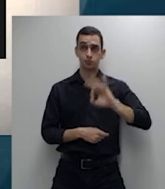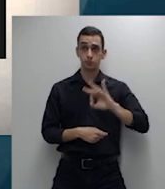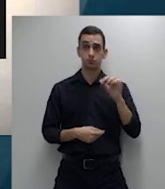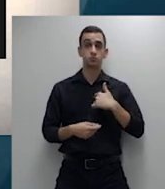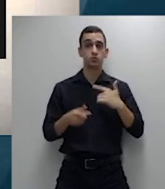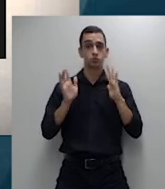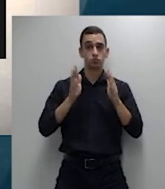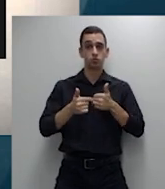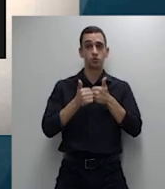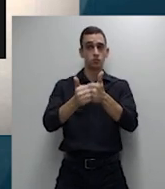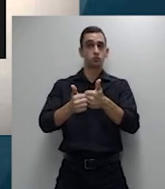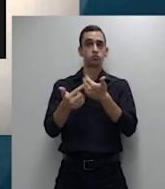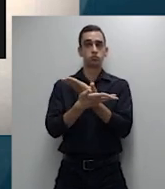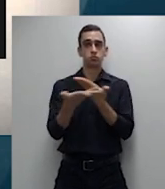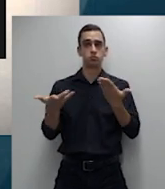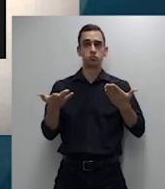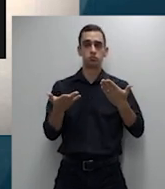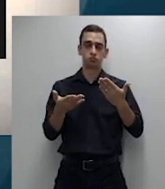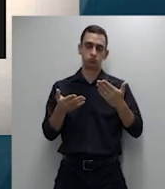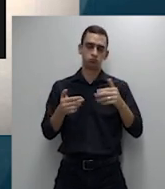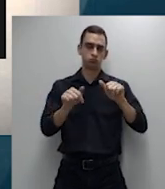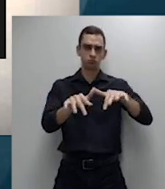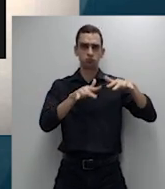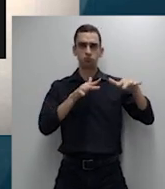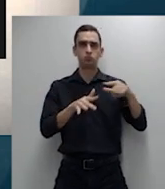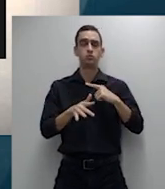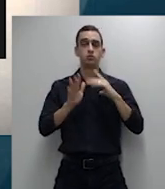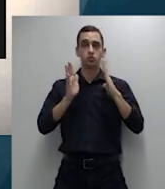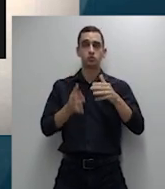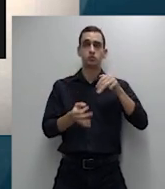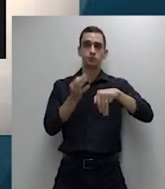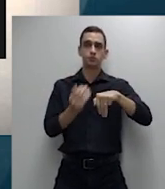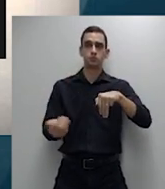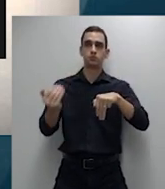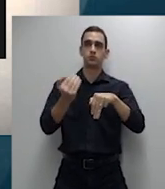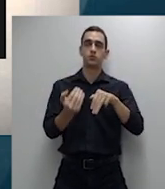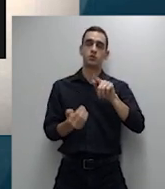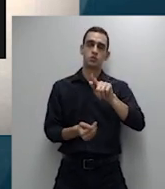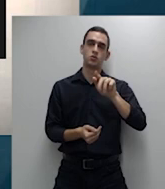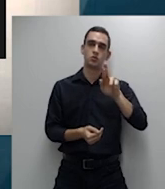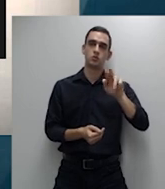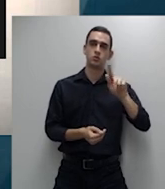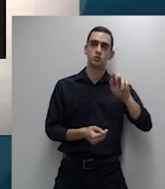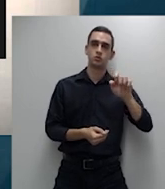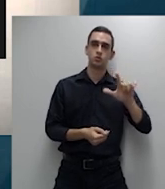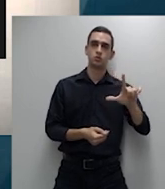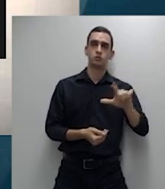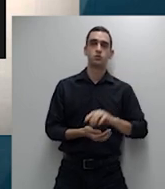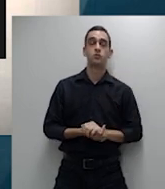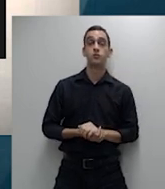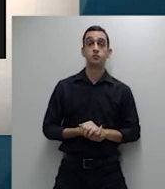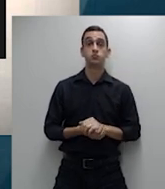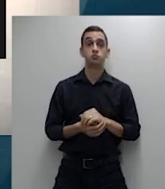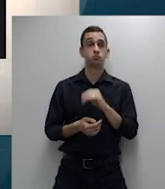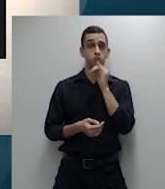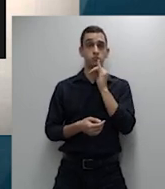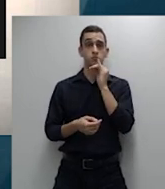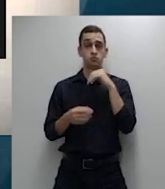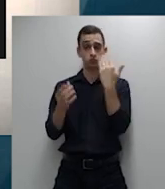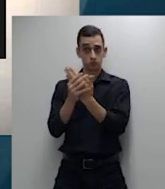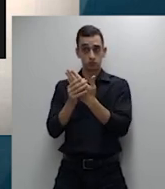últimas sessões e vou fazer minhas as suas palavras Quem deu causa ao valor da